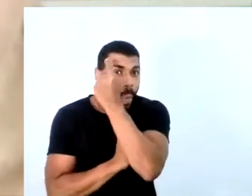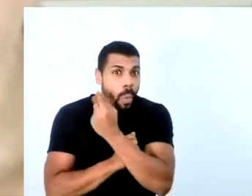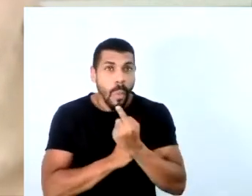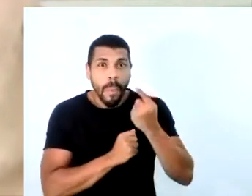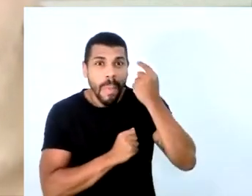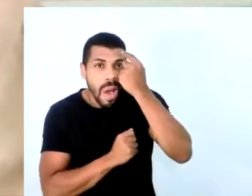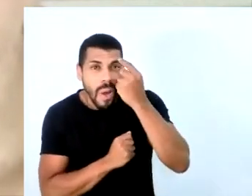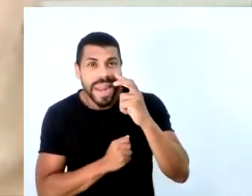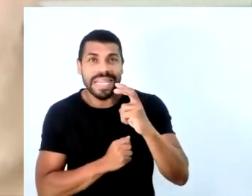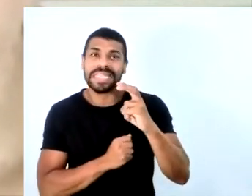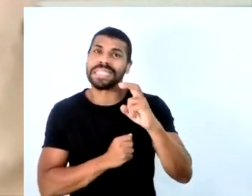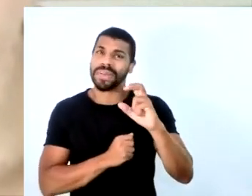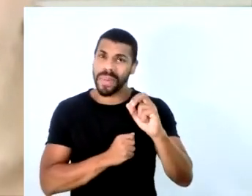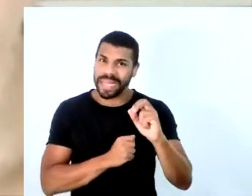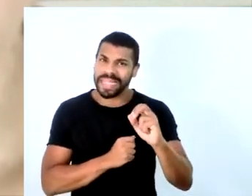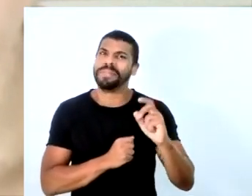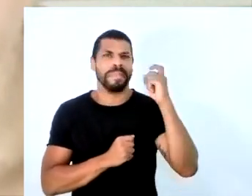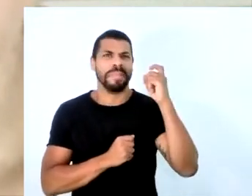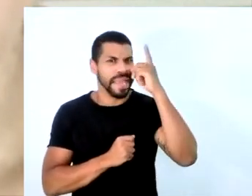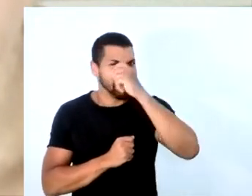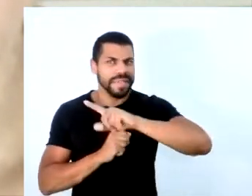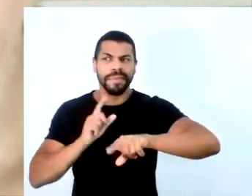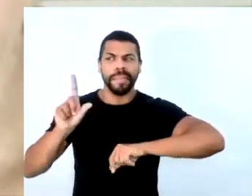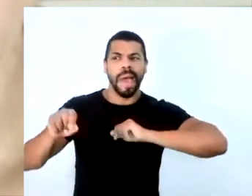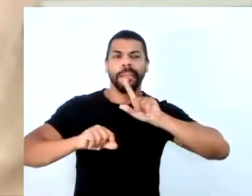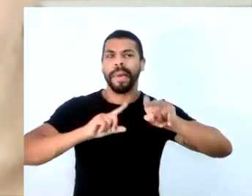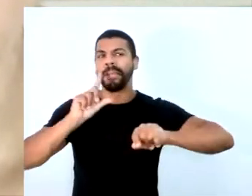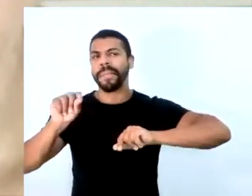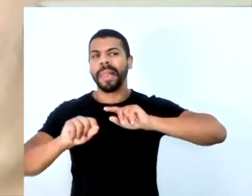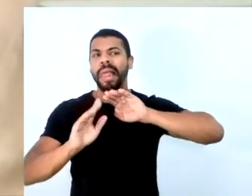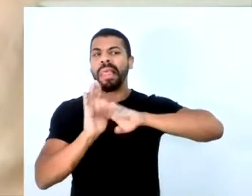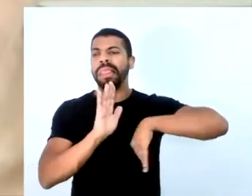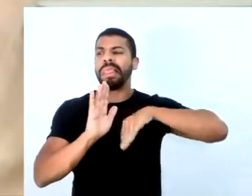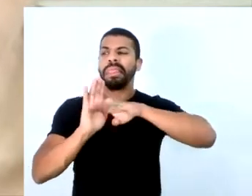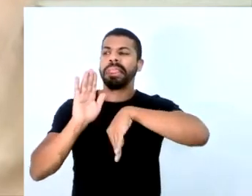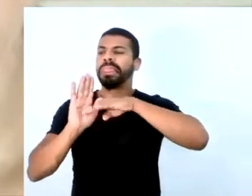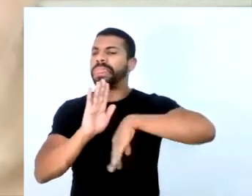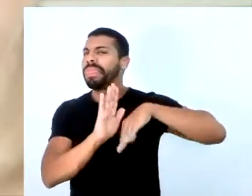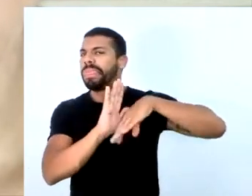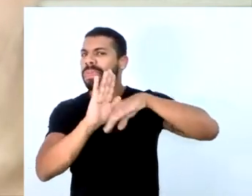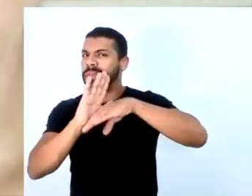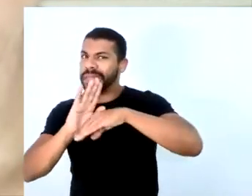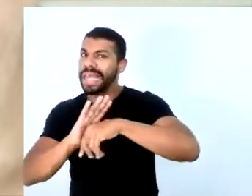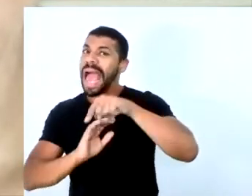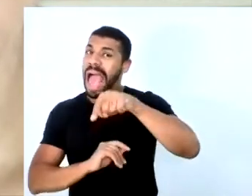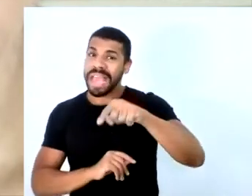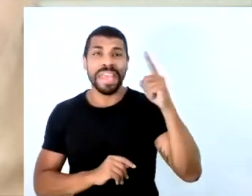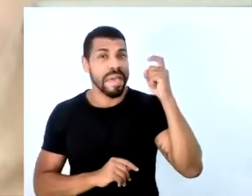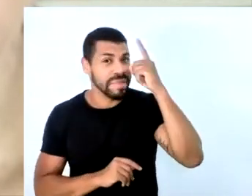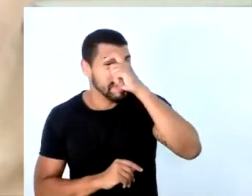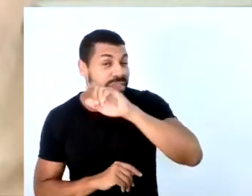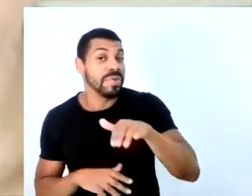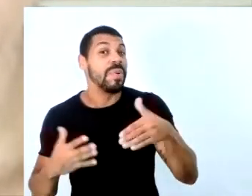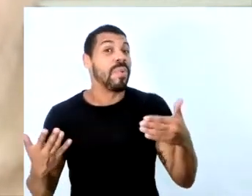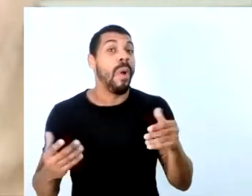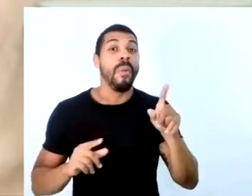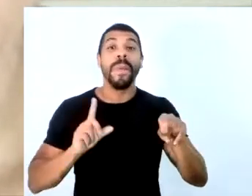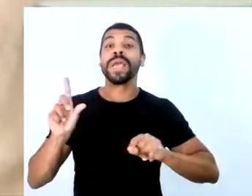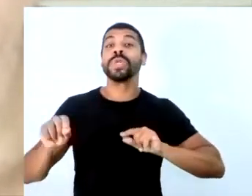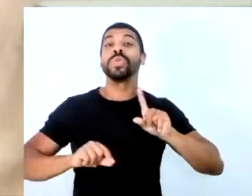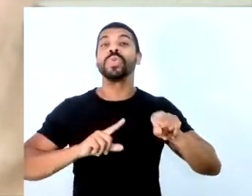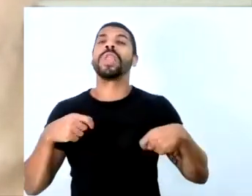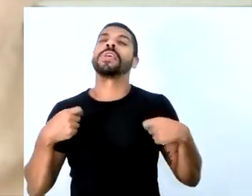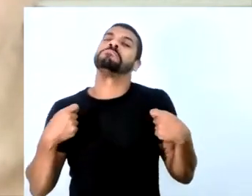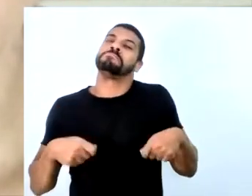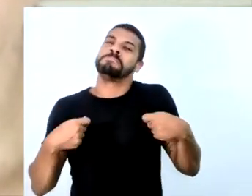De 400 horas, você tirar 1h50, entendeu? Você fez muita escolha ali, muita escolha. E aí, esse é